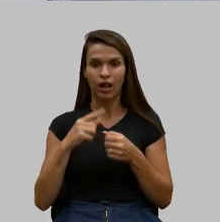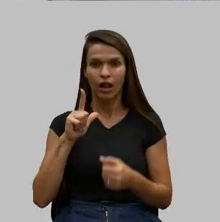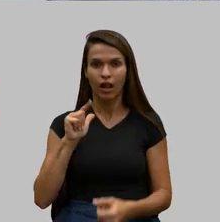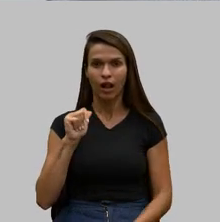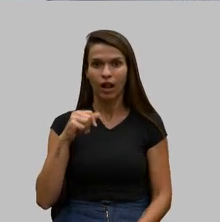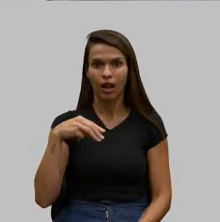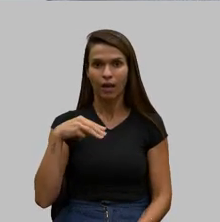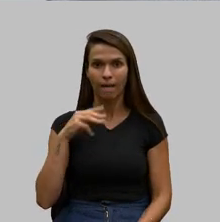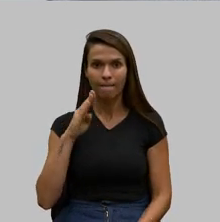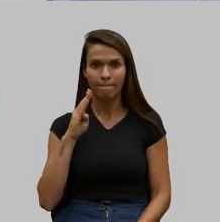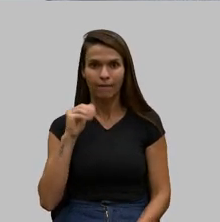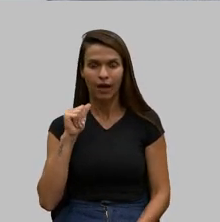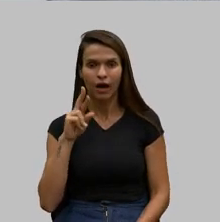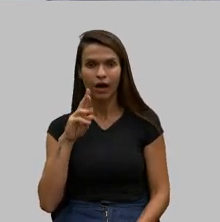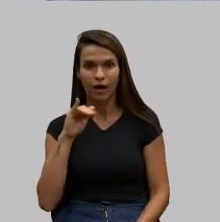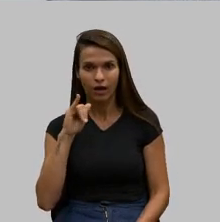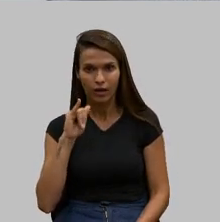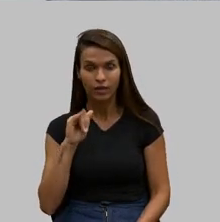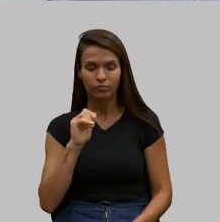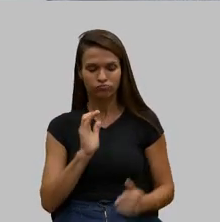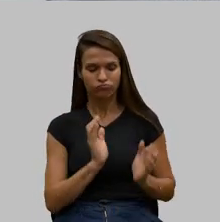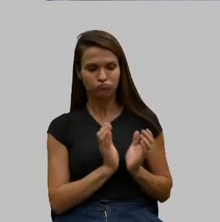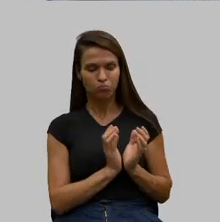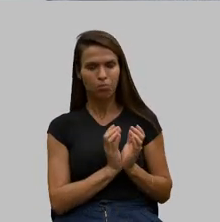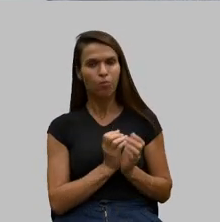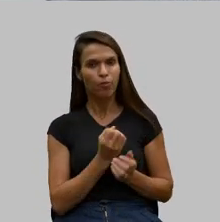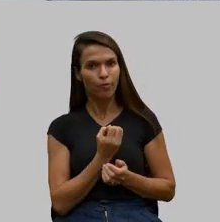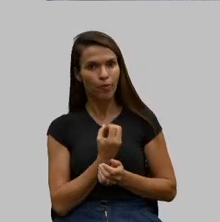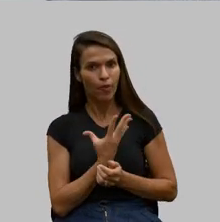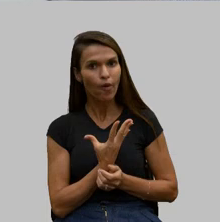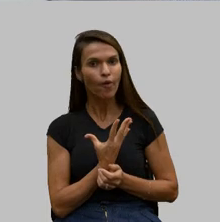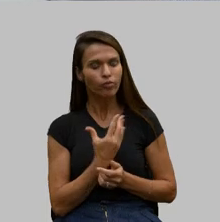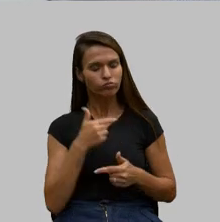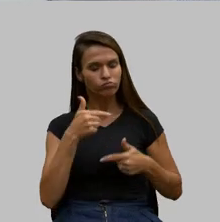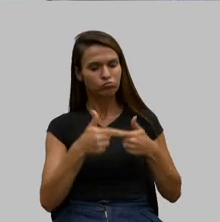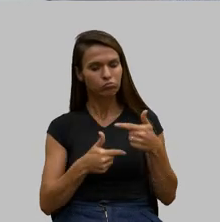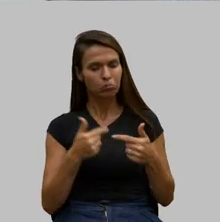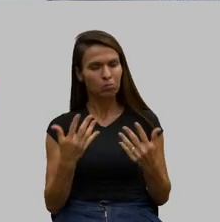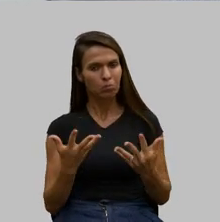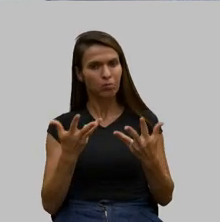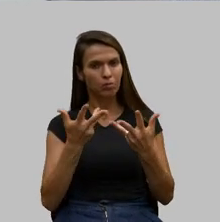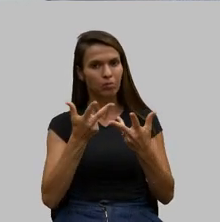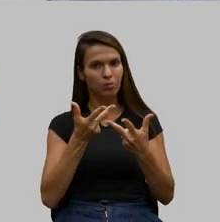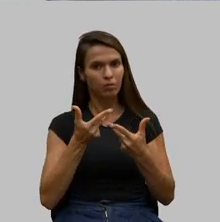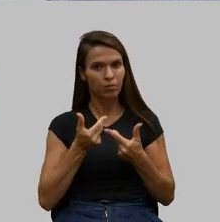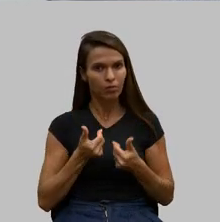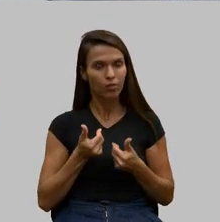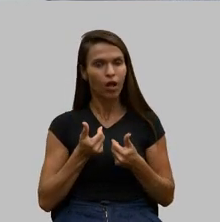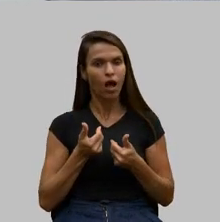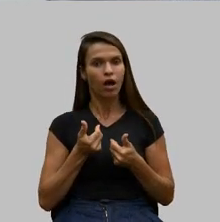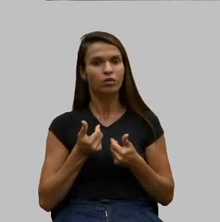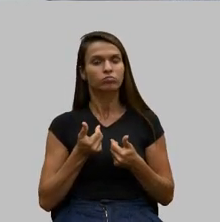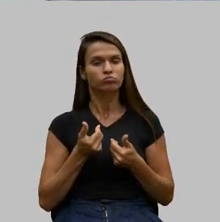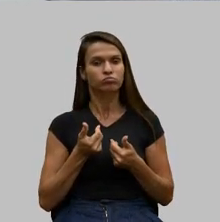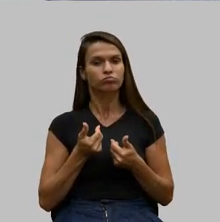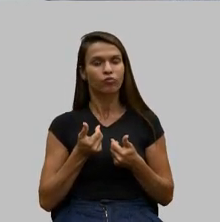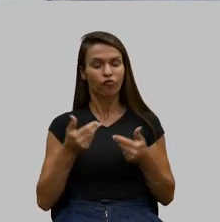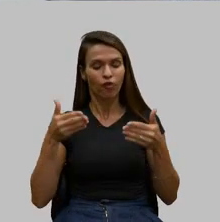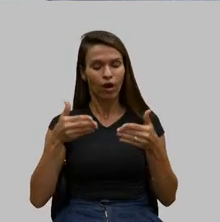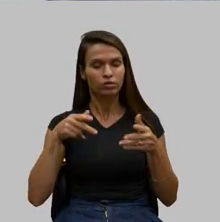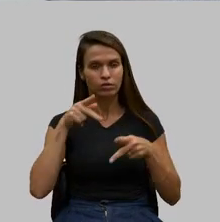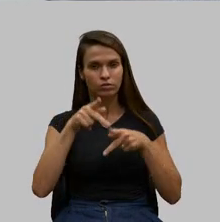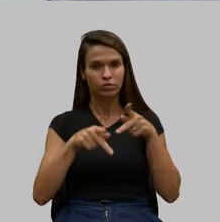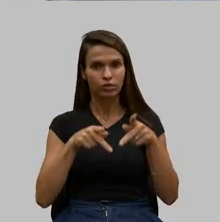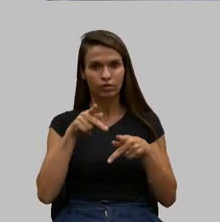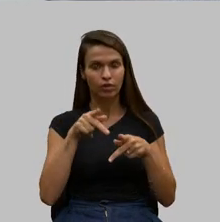uma pai muito boa presta um serviço belíssimo à nossa população e lá